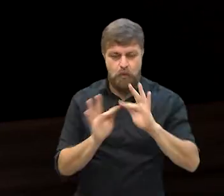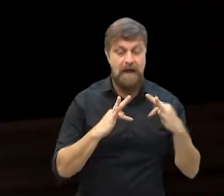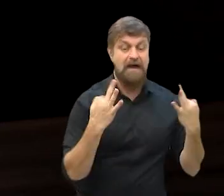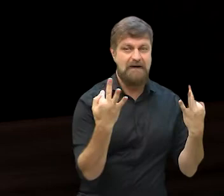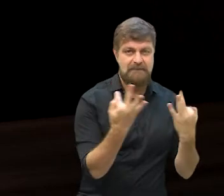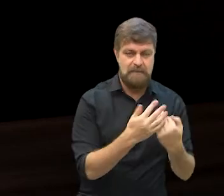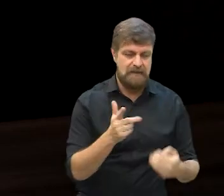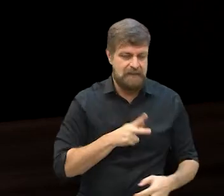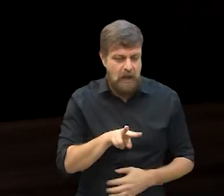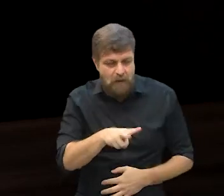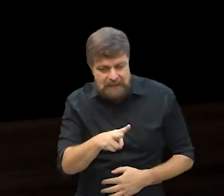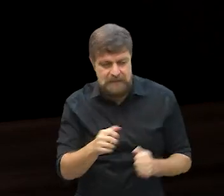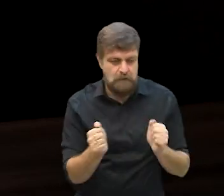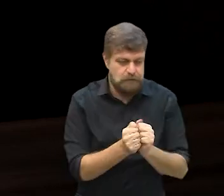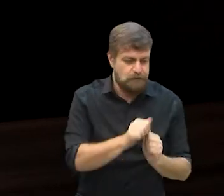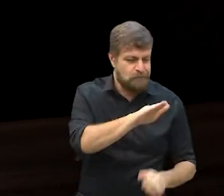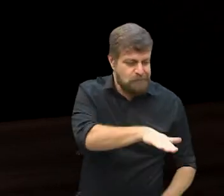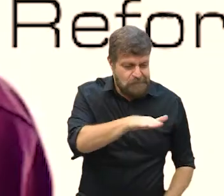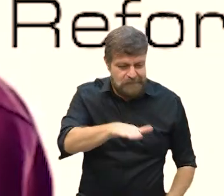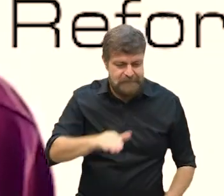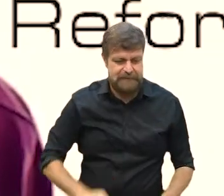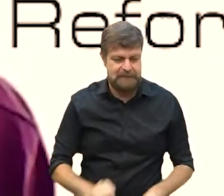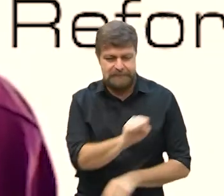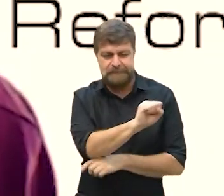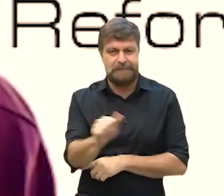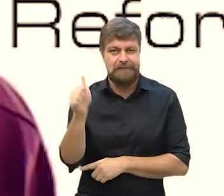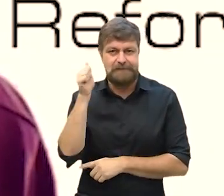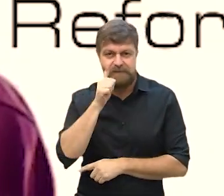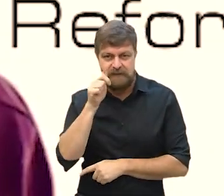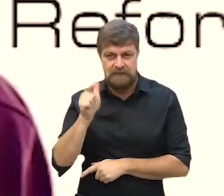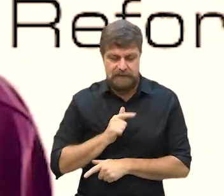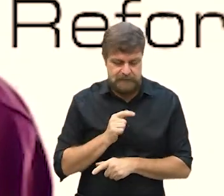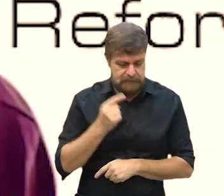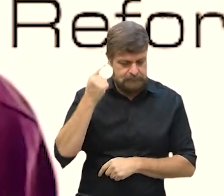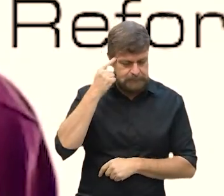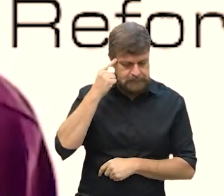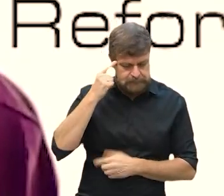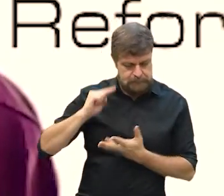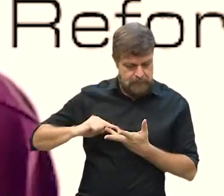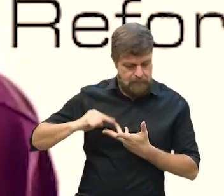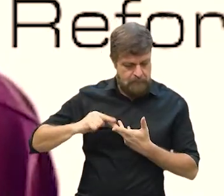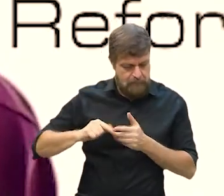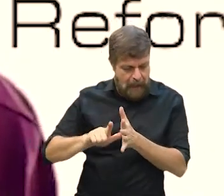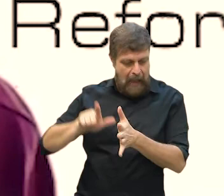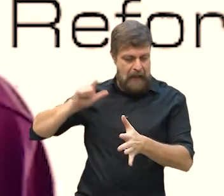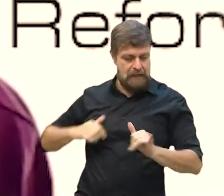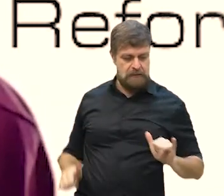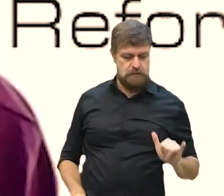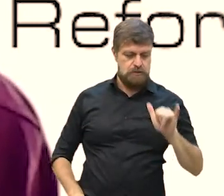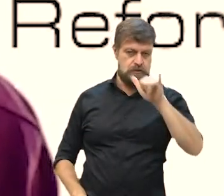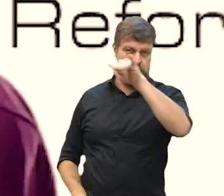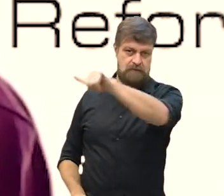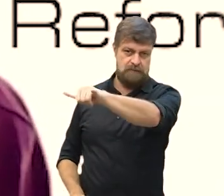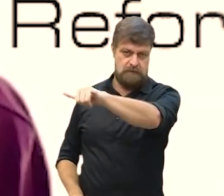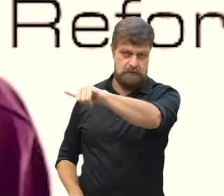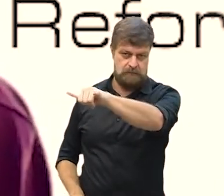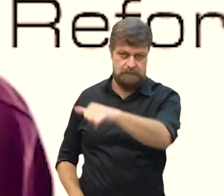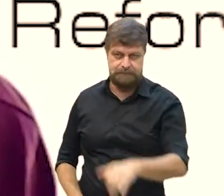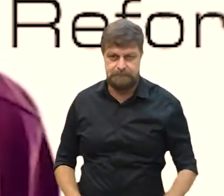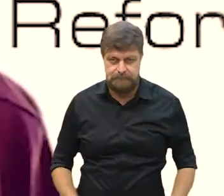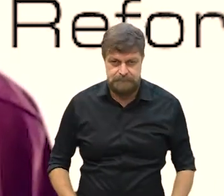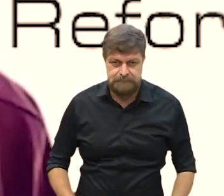para o exterior, né? O casal, a criança, a sogra, né? Então, você tem que pensar tudo antes do avião partir,